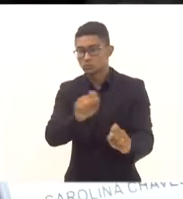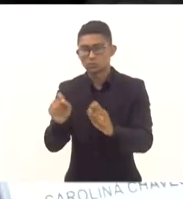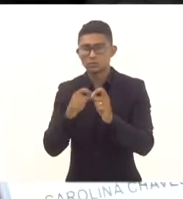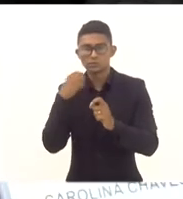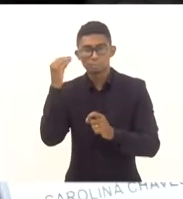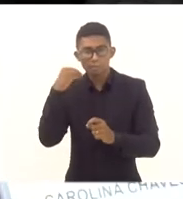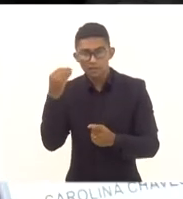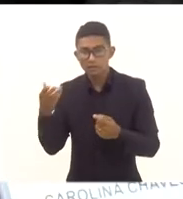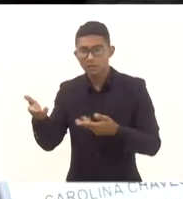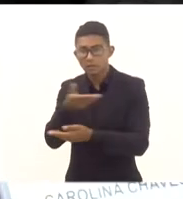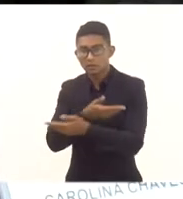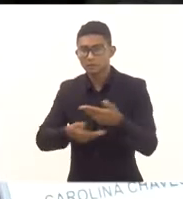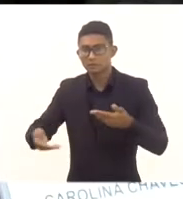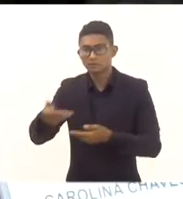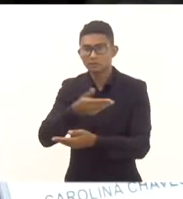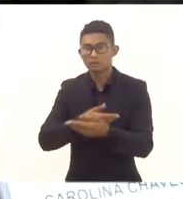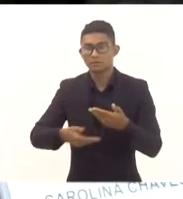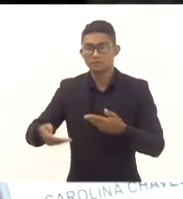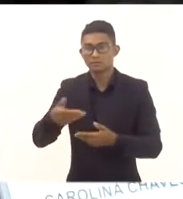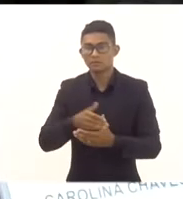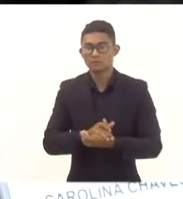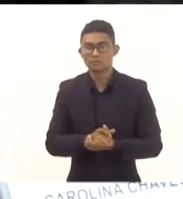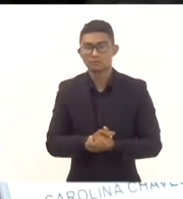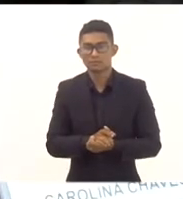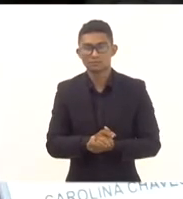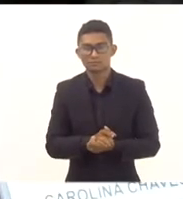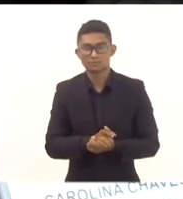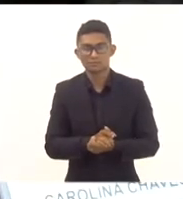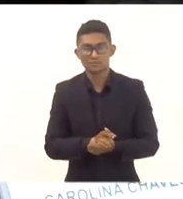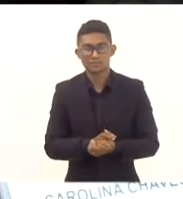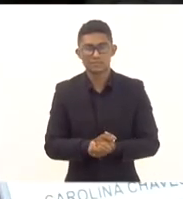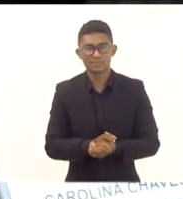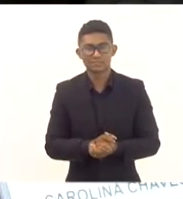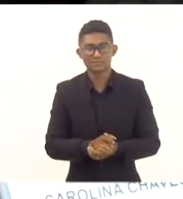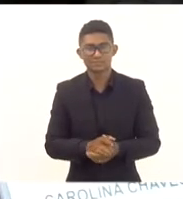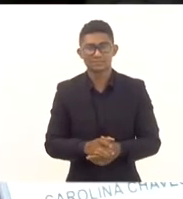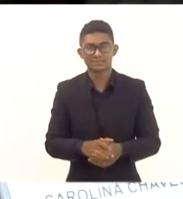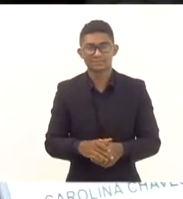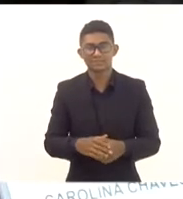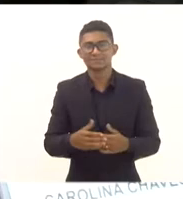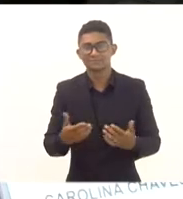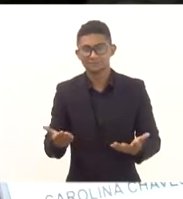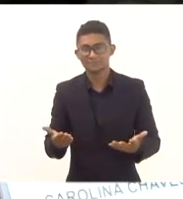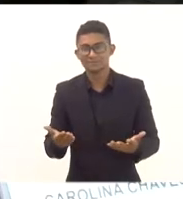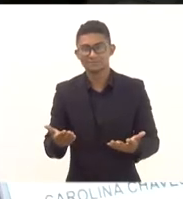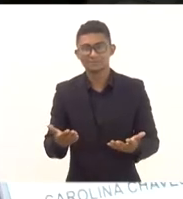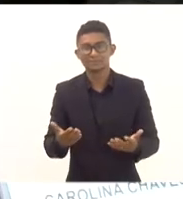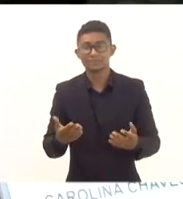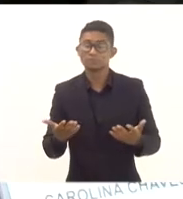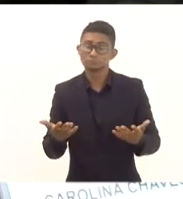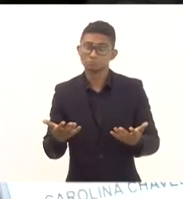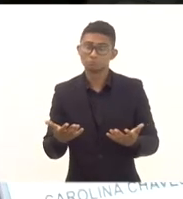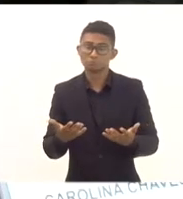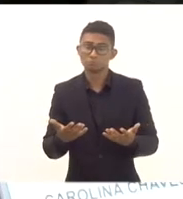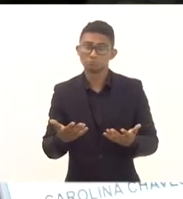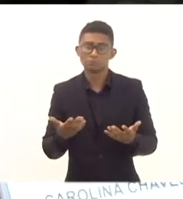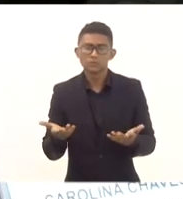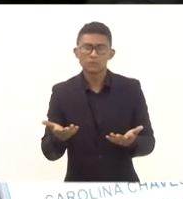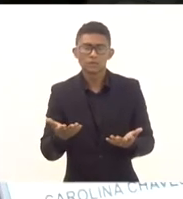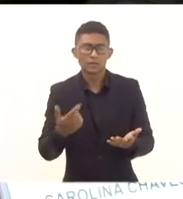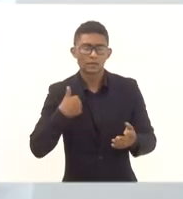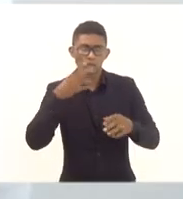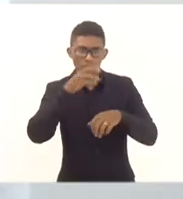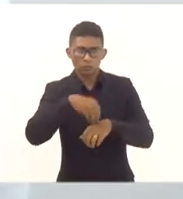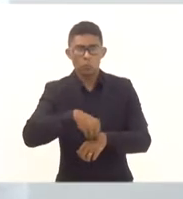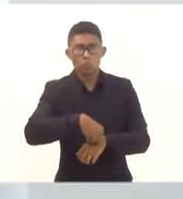fazem sugestões de Como pode melhorar então isso tem acontecido acompanhamento pela equipe de gestão então sopra